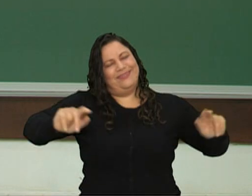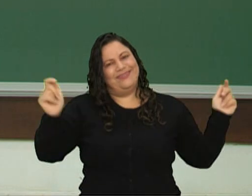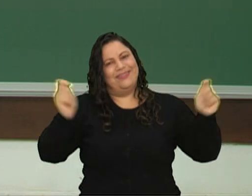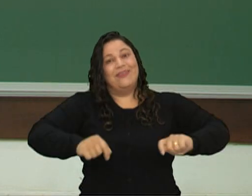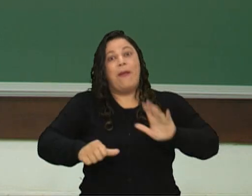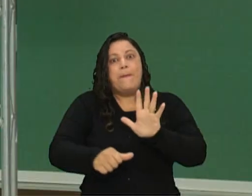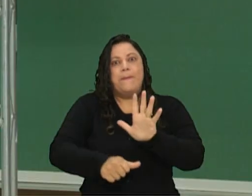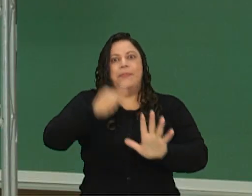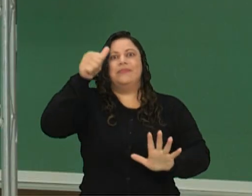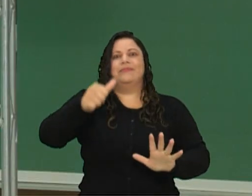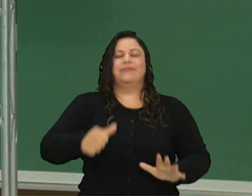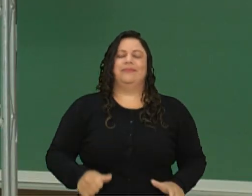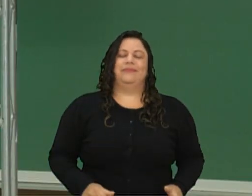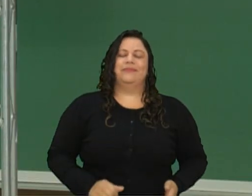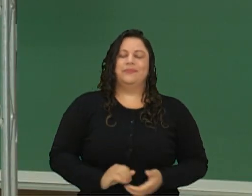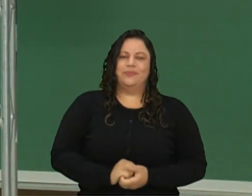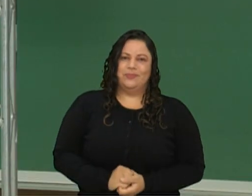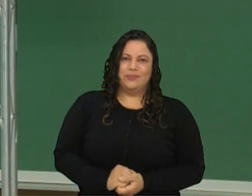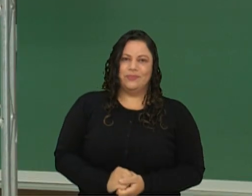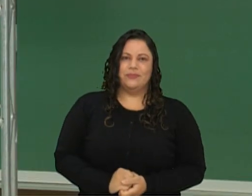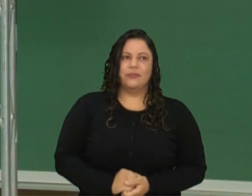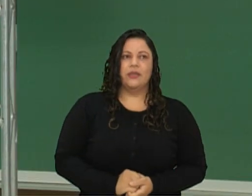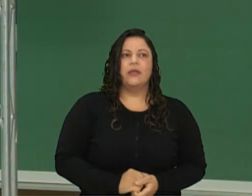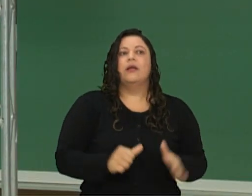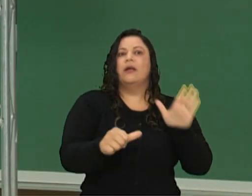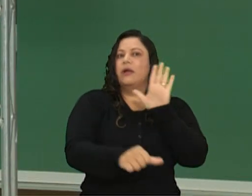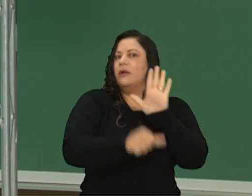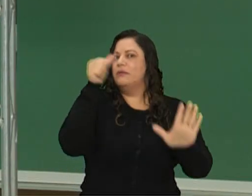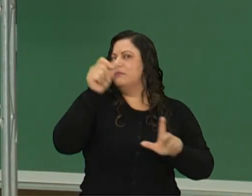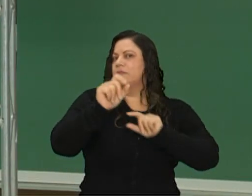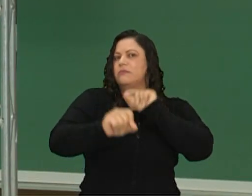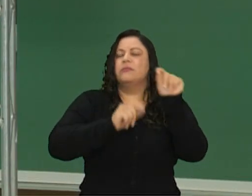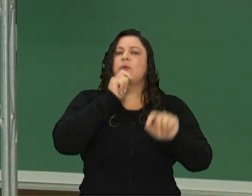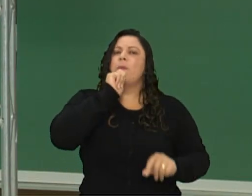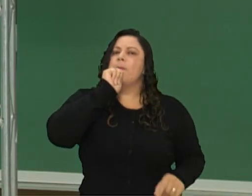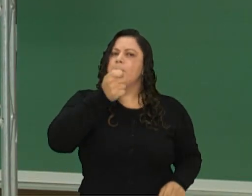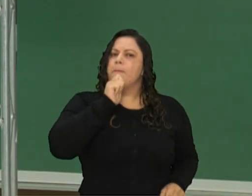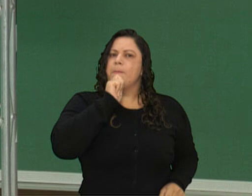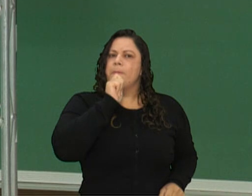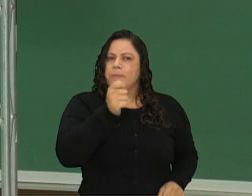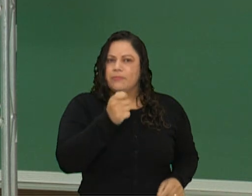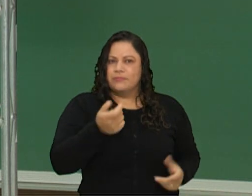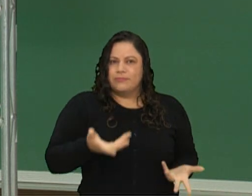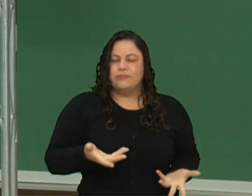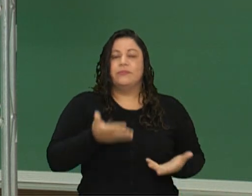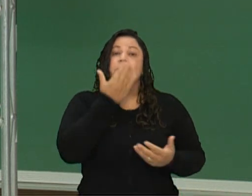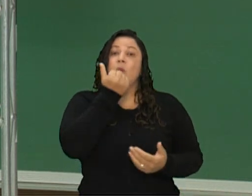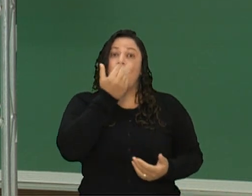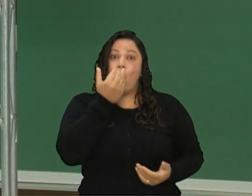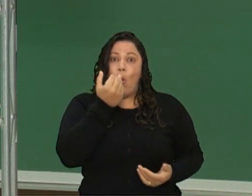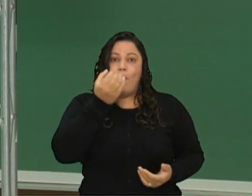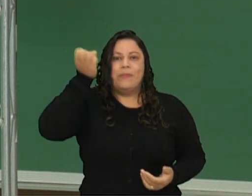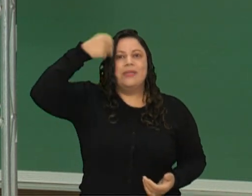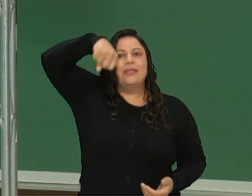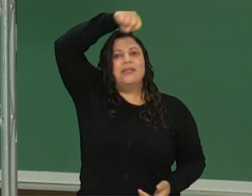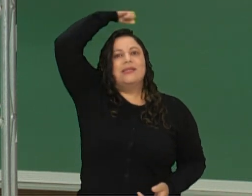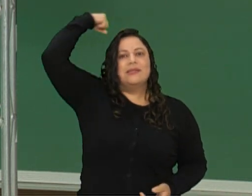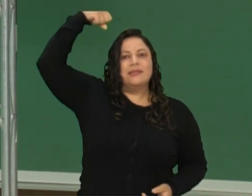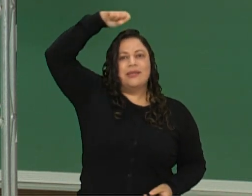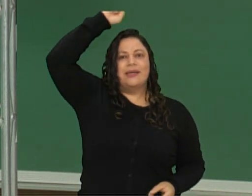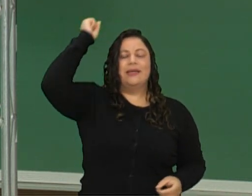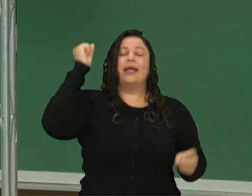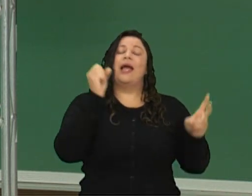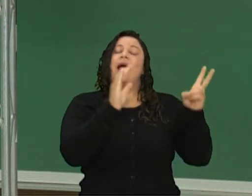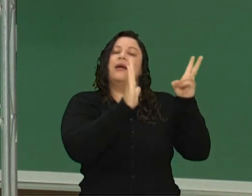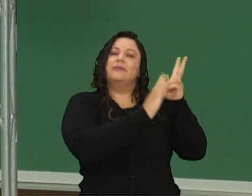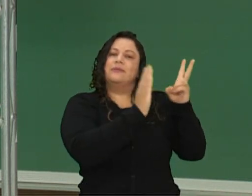primeiro quiz. Vamos lá. O pinhão, alimento sagrado indígena, é a semente de uma